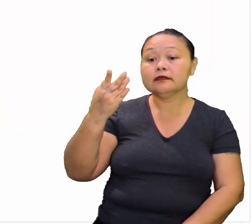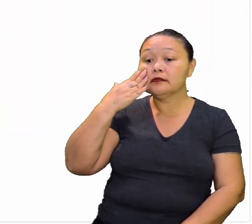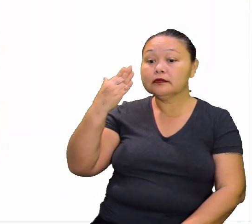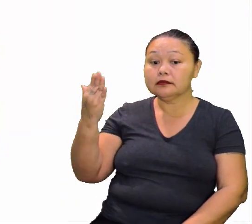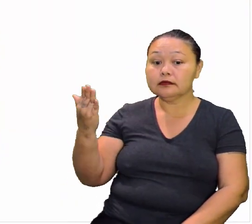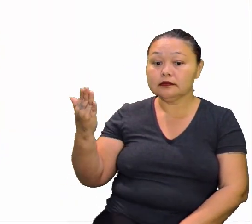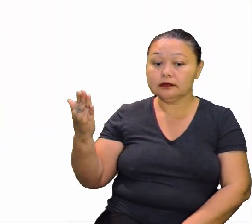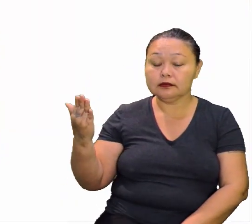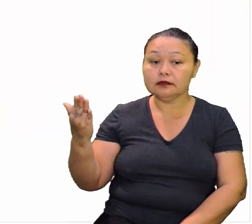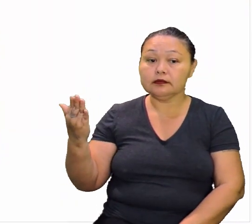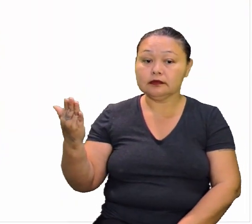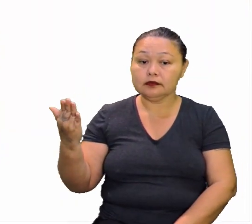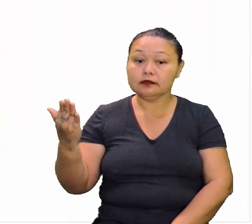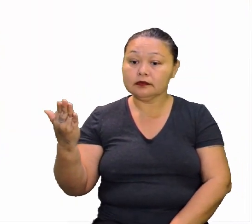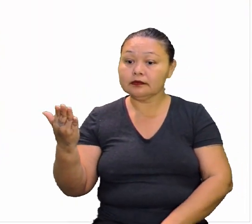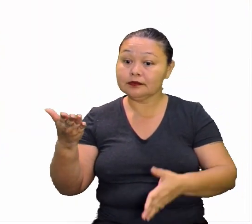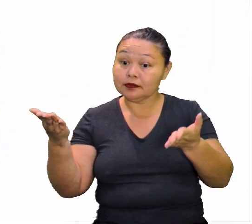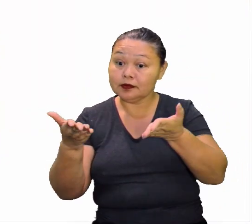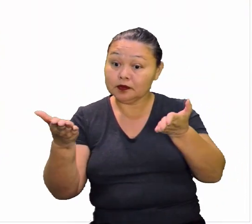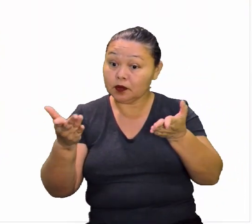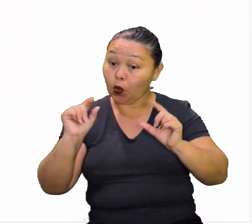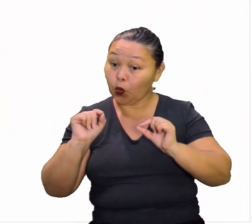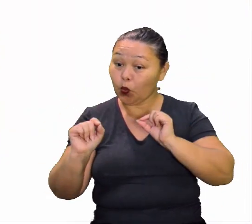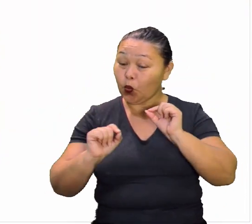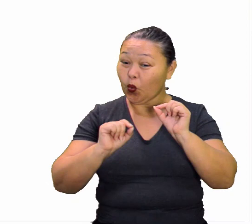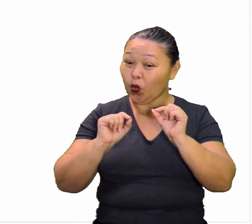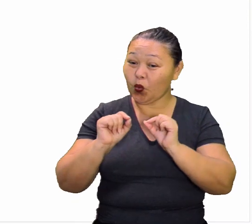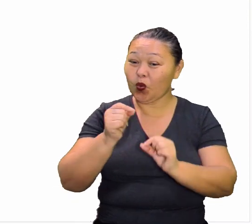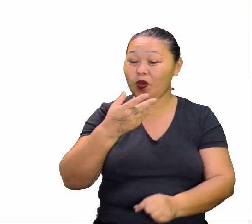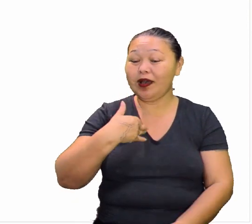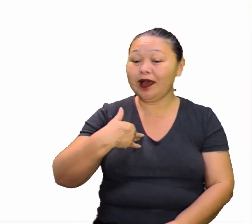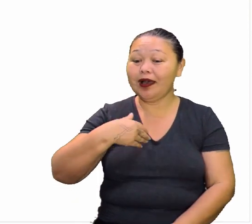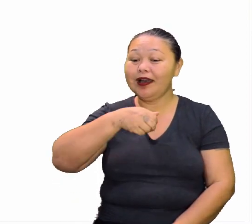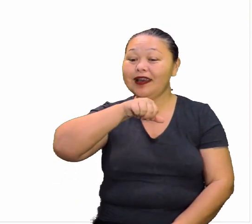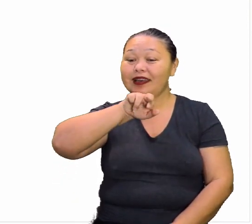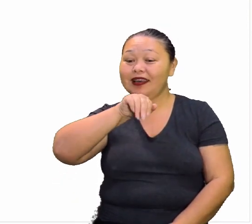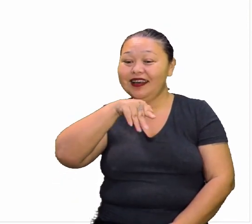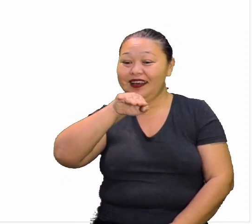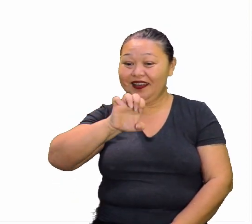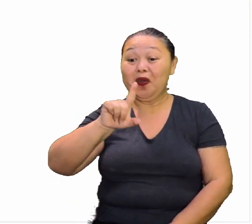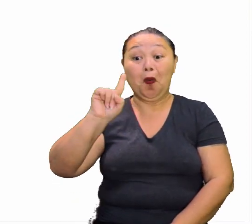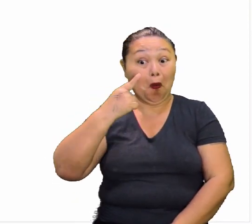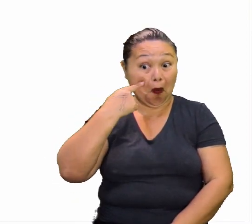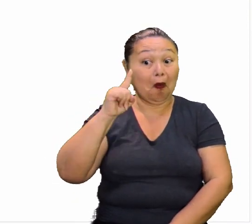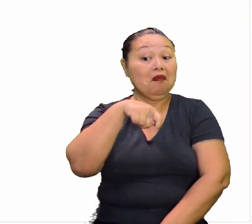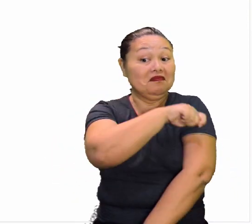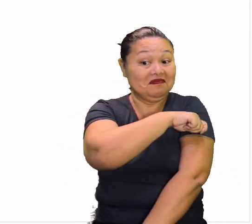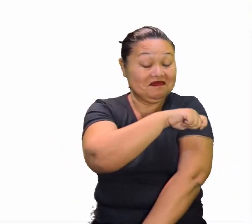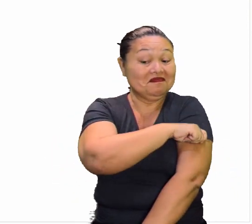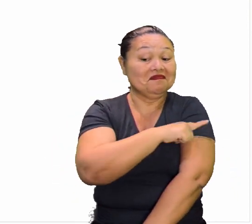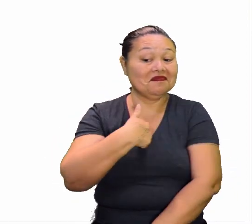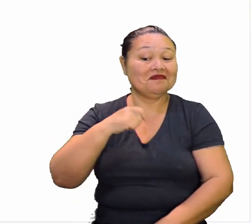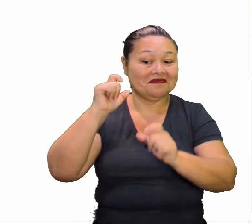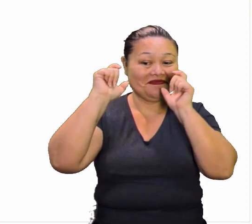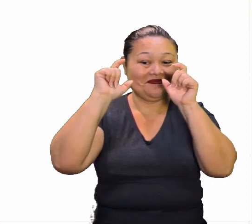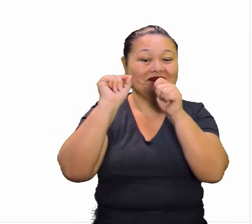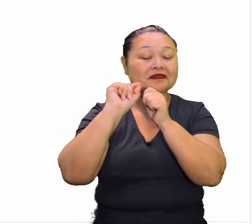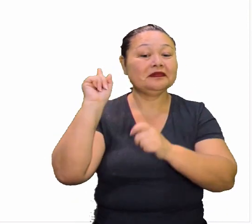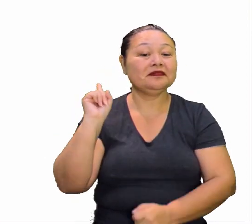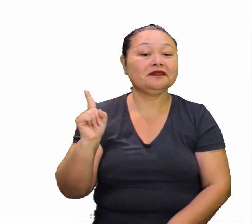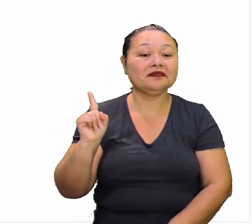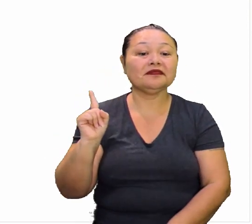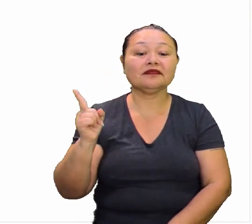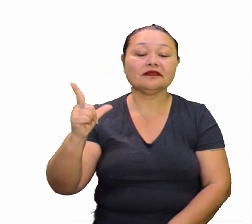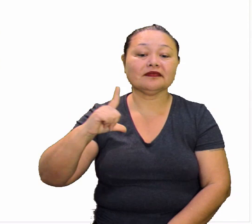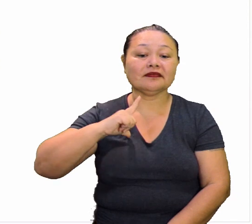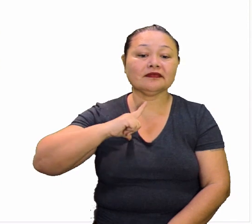Veja aí. É atual o quê? O meu aluno está atento ali. Vejam.